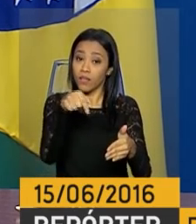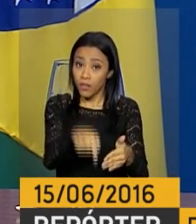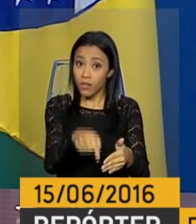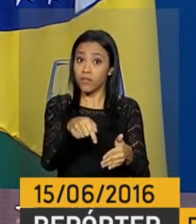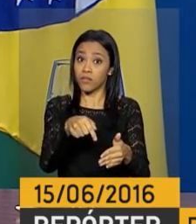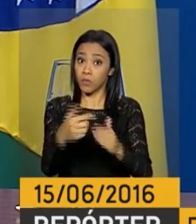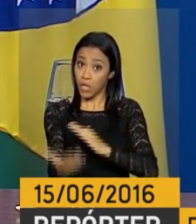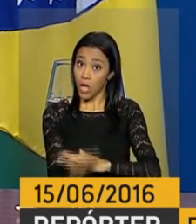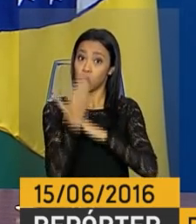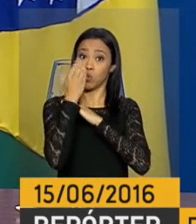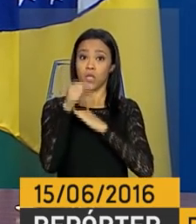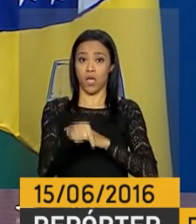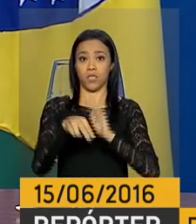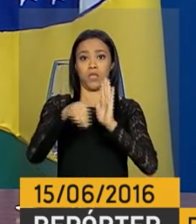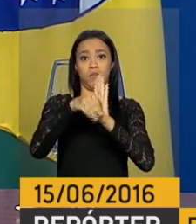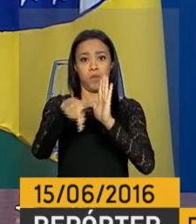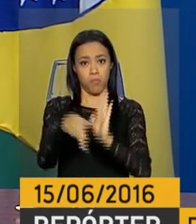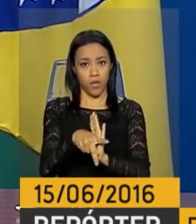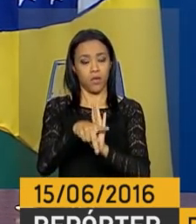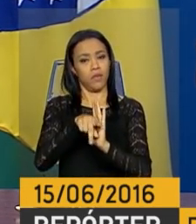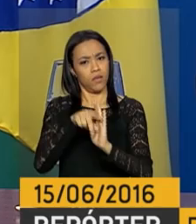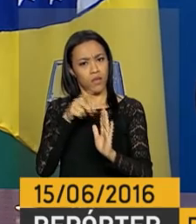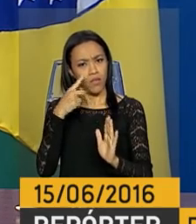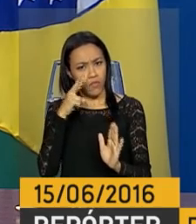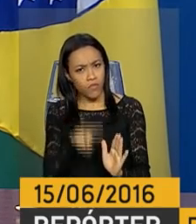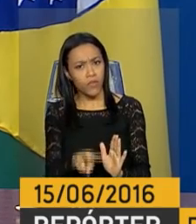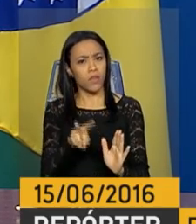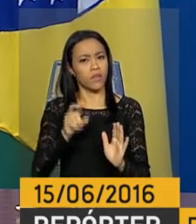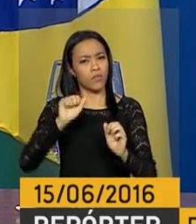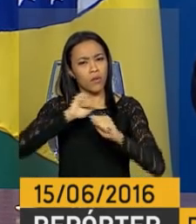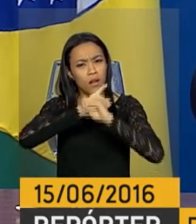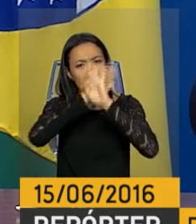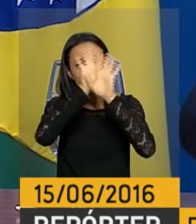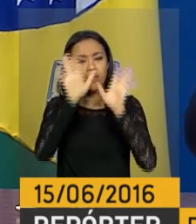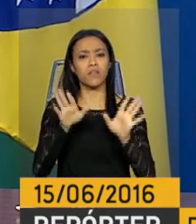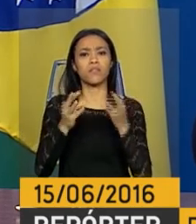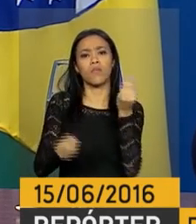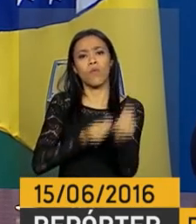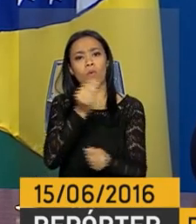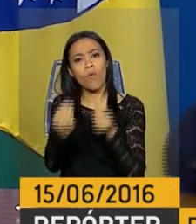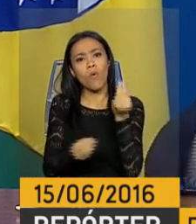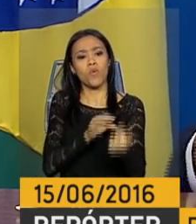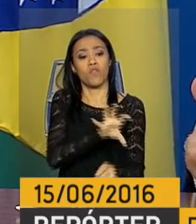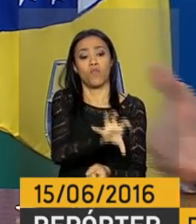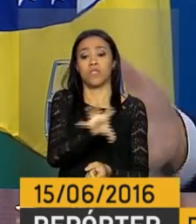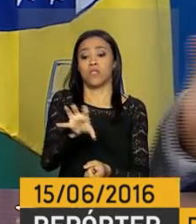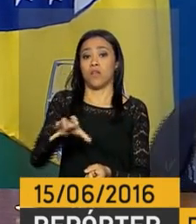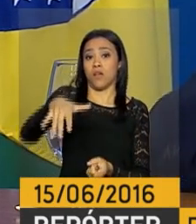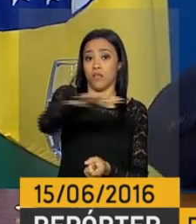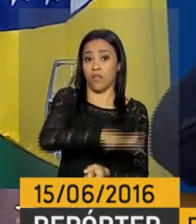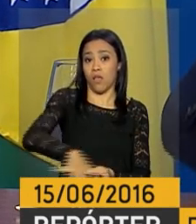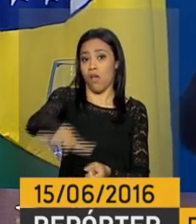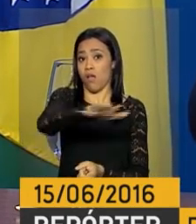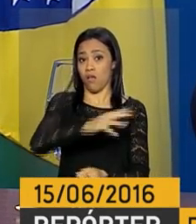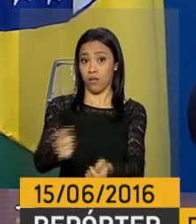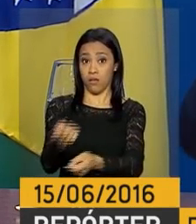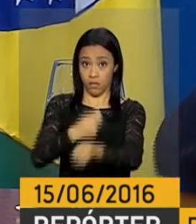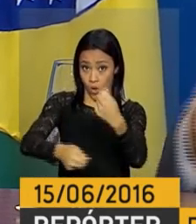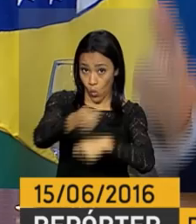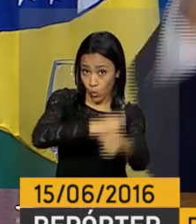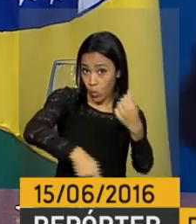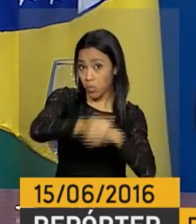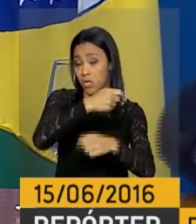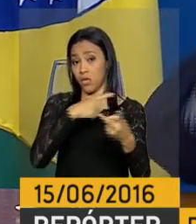medida, aplicar a medida e começar a analisar claramente os efeitos na economia e na confiança para aí sim